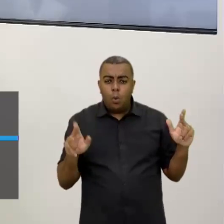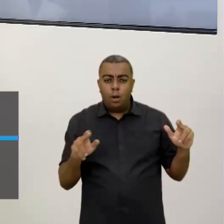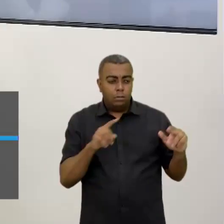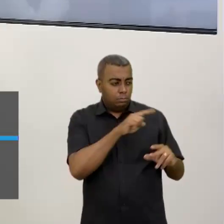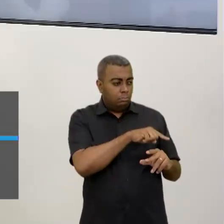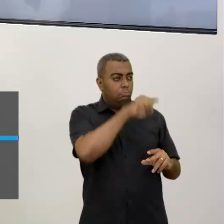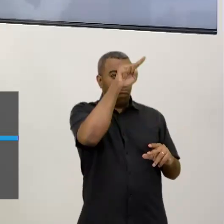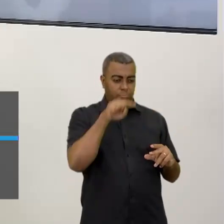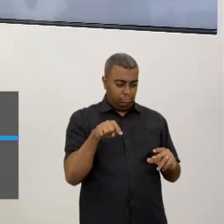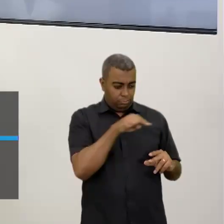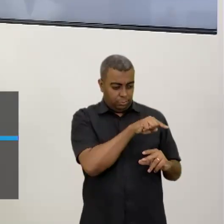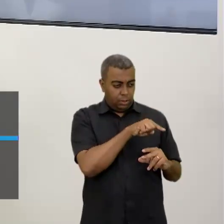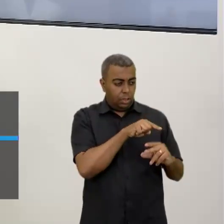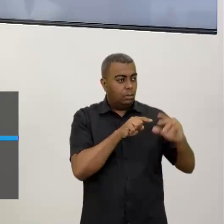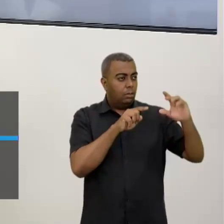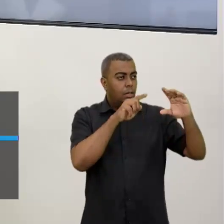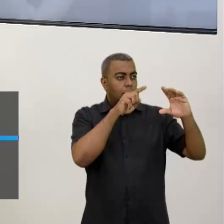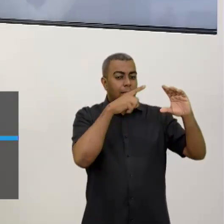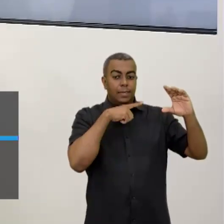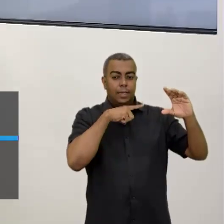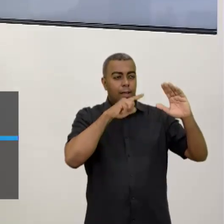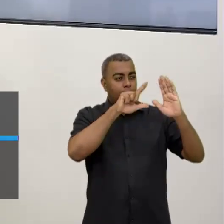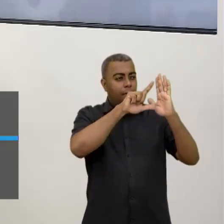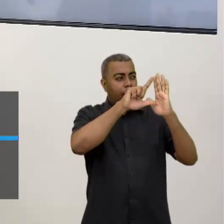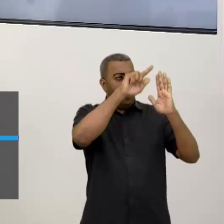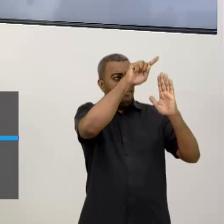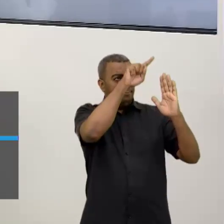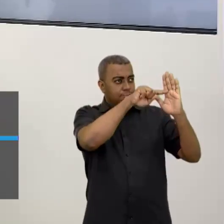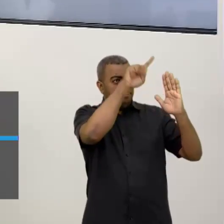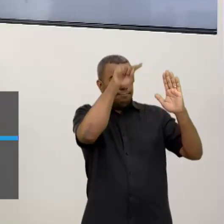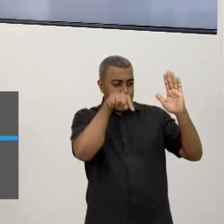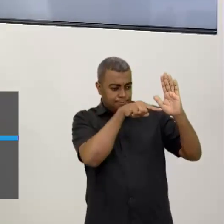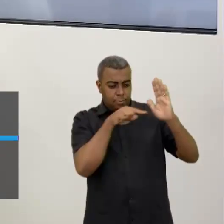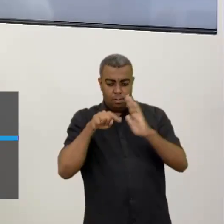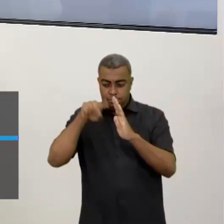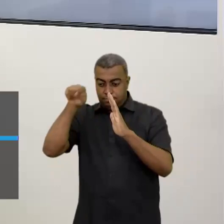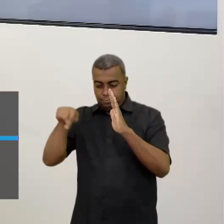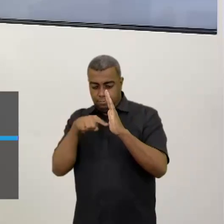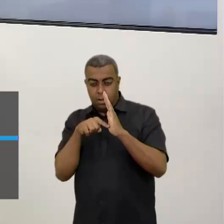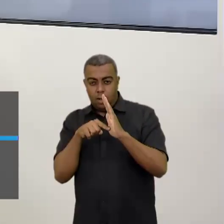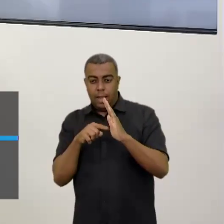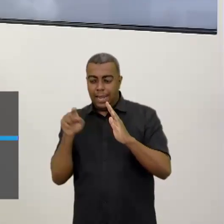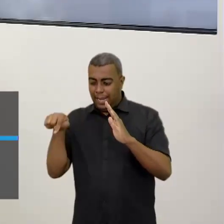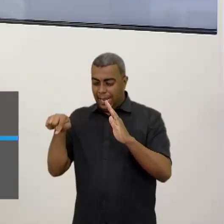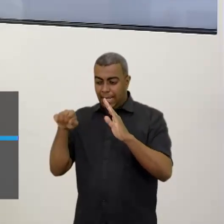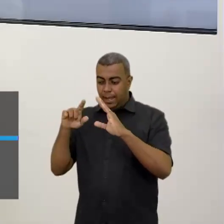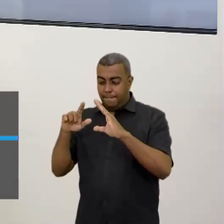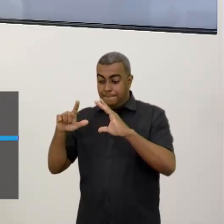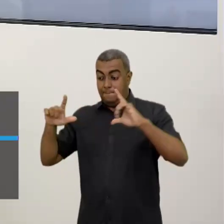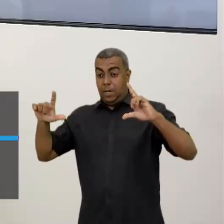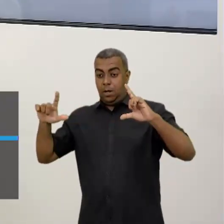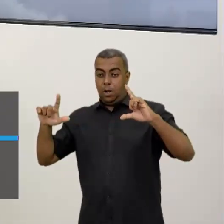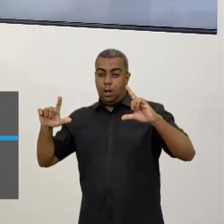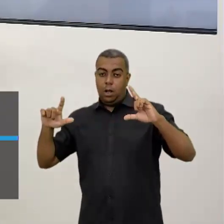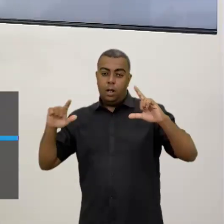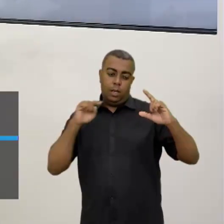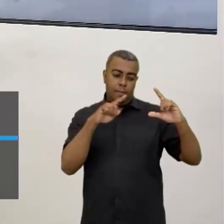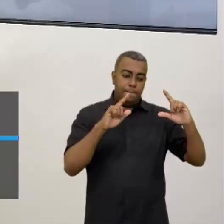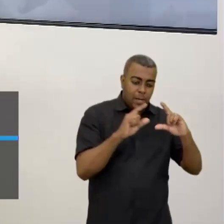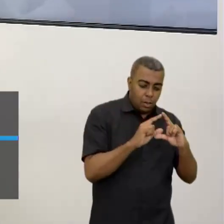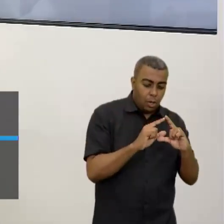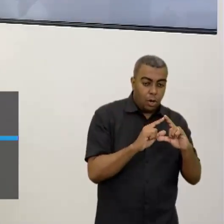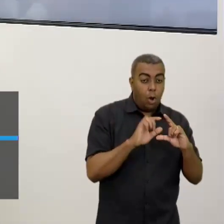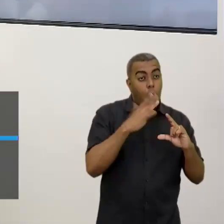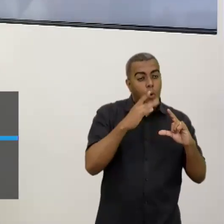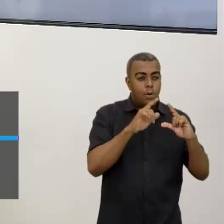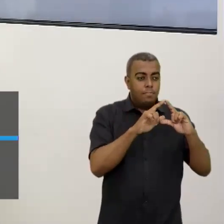mesmo formato, os ângulos são iguaizinhos, só que os lados de um é algumas vezes maior ou menor que o outro. Ou você amplia